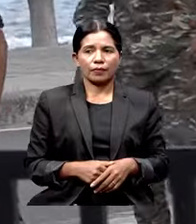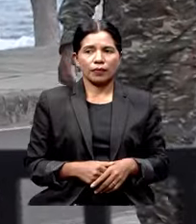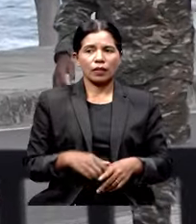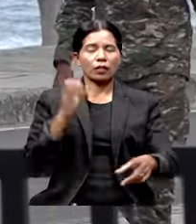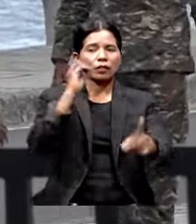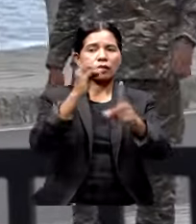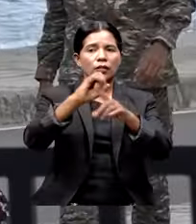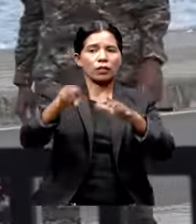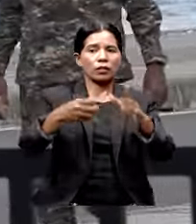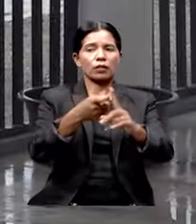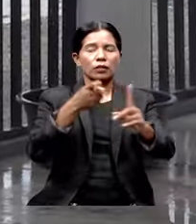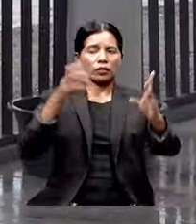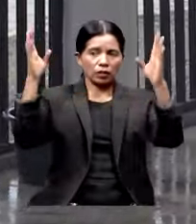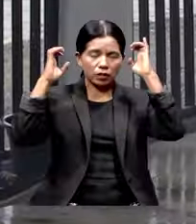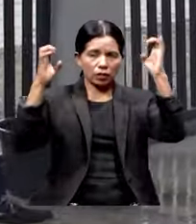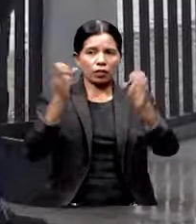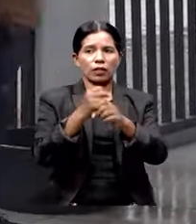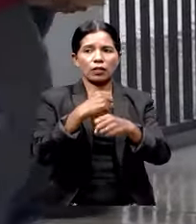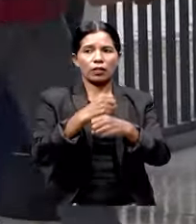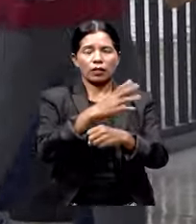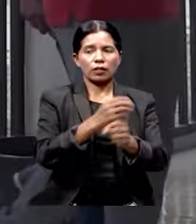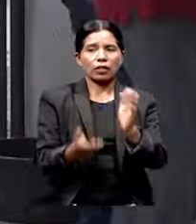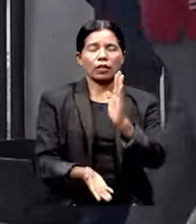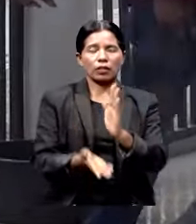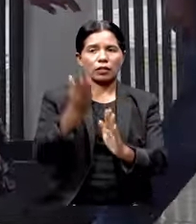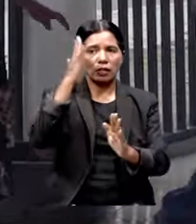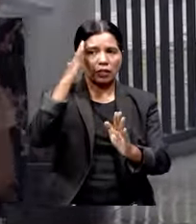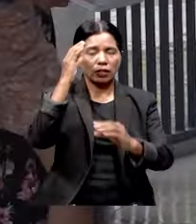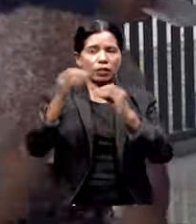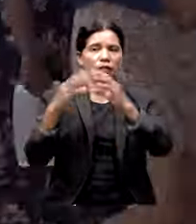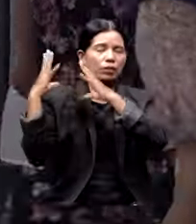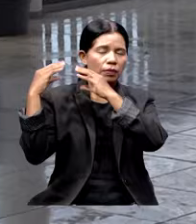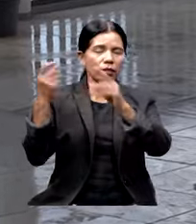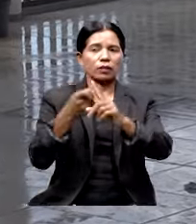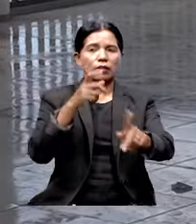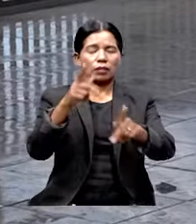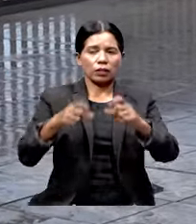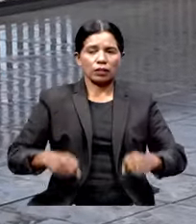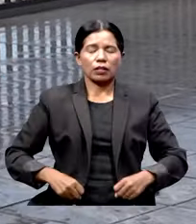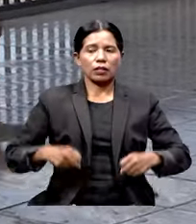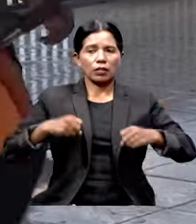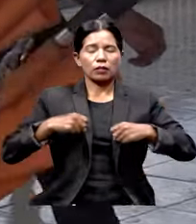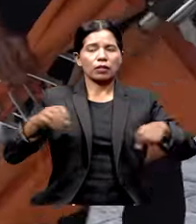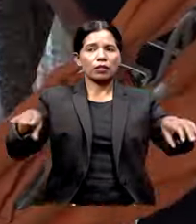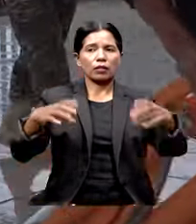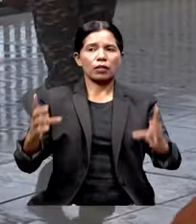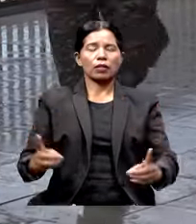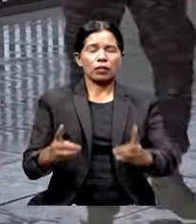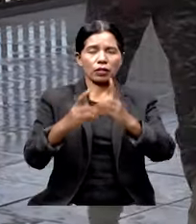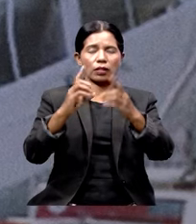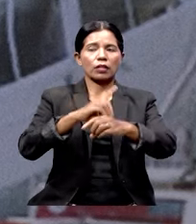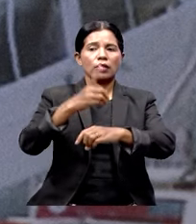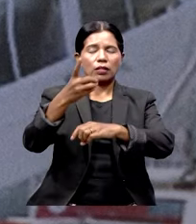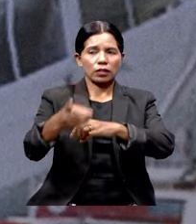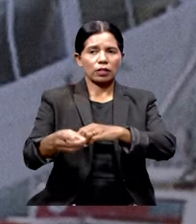Objetivo geral do exercício de simulação NEMAT atuação, conhecimento na experiência do pessoal saúde Sira neve serviço a sor desastre Sira